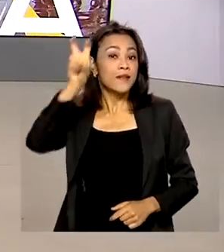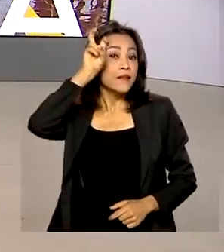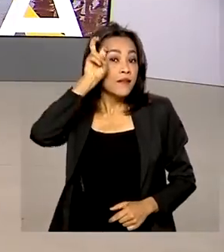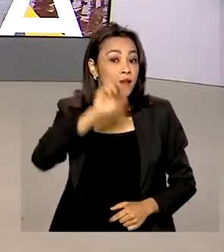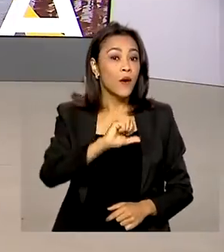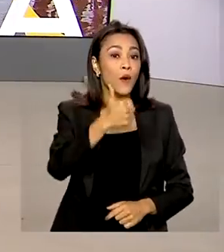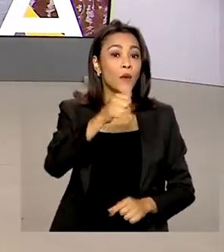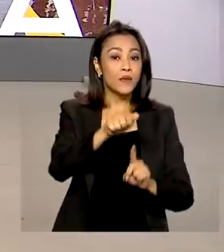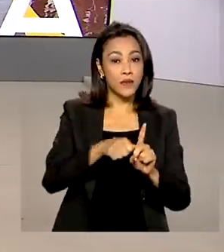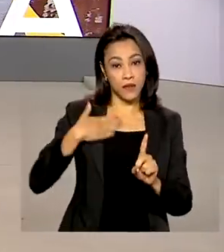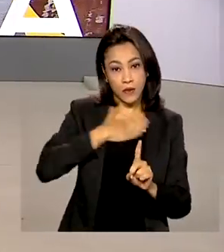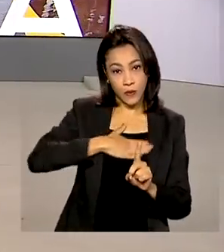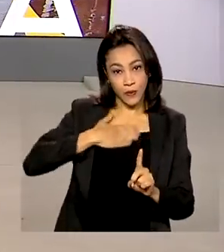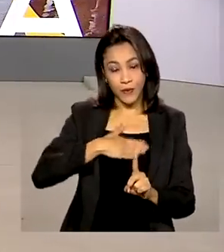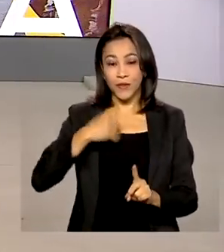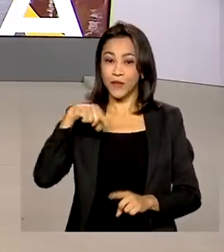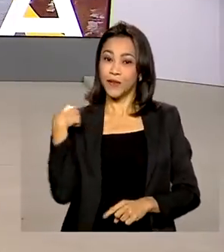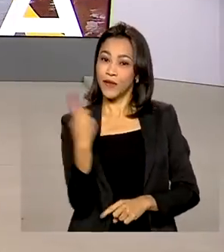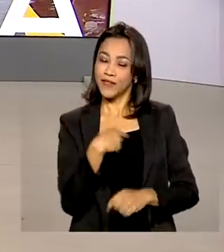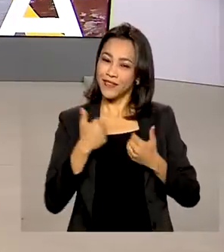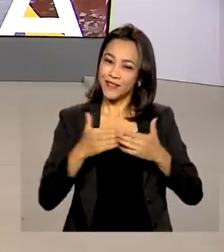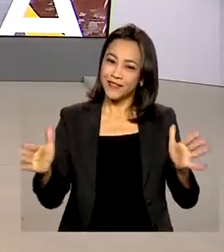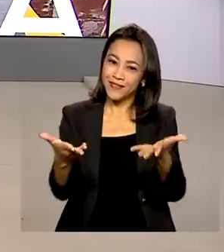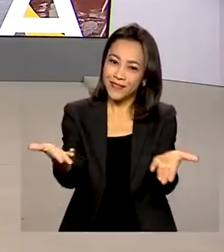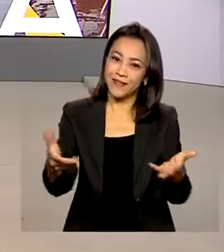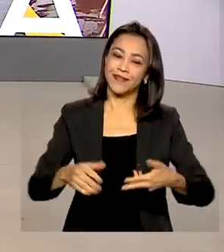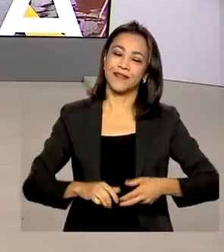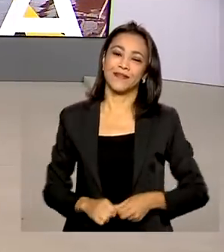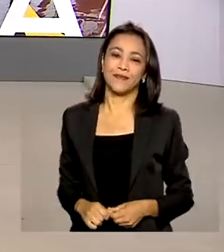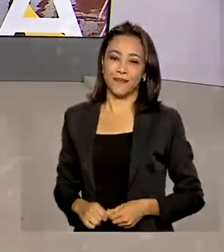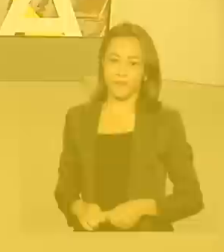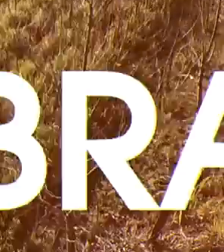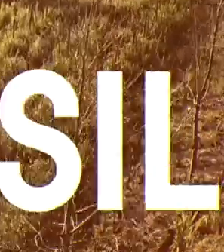Quinta-feira, 11 de agosto. O Brasil em Dia já está no ar.